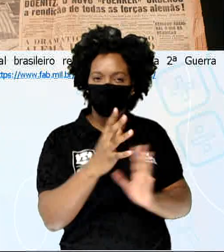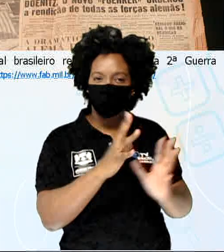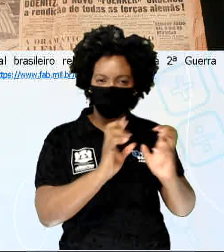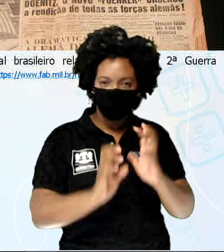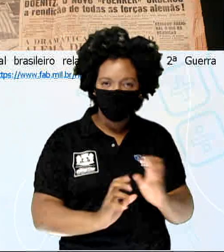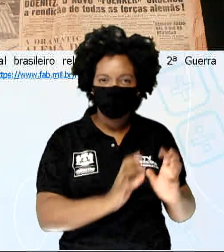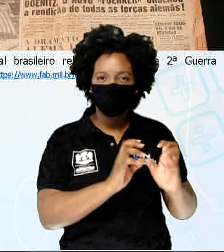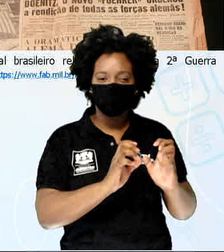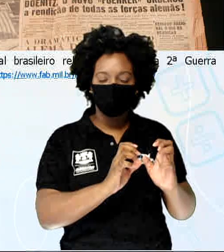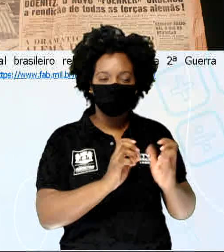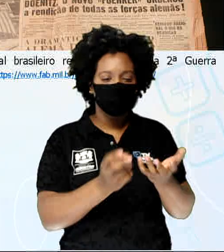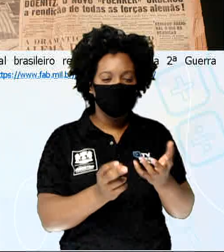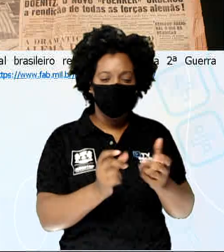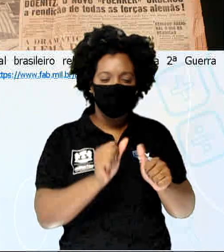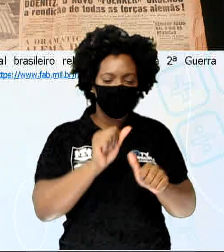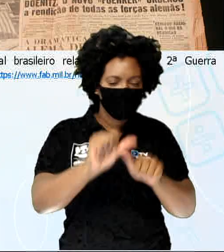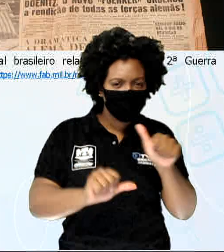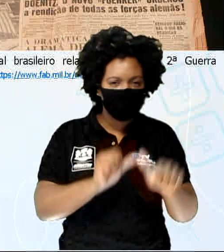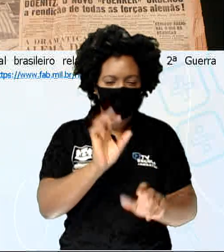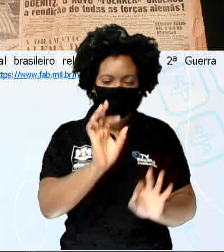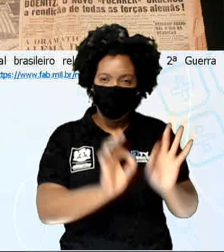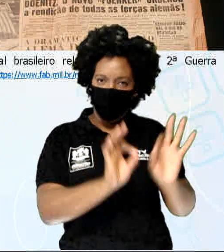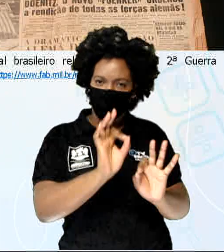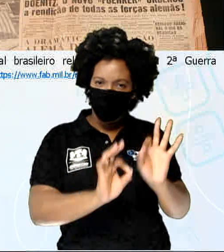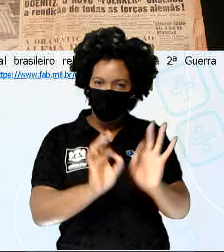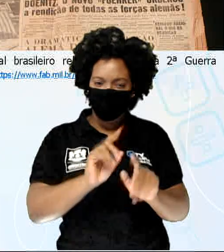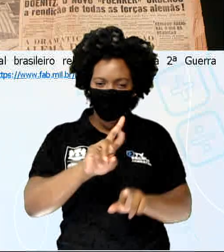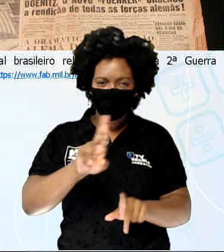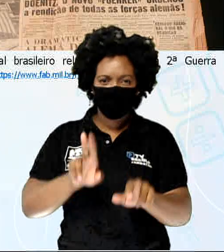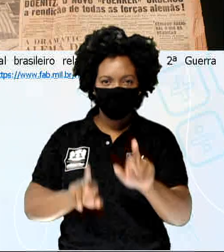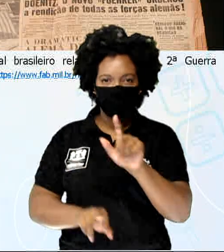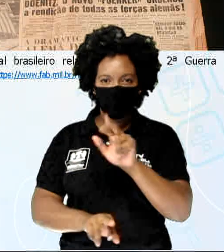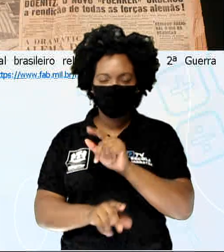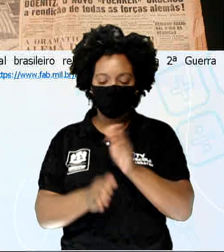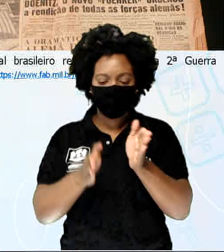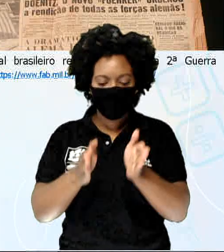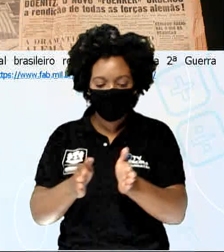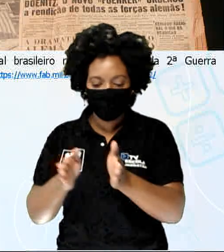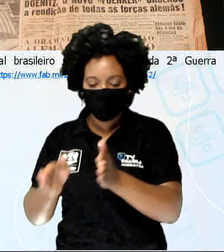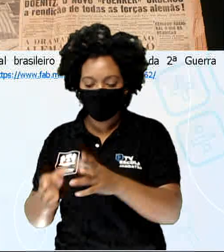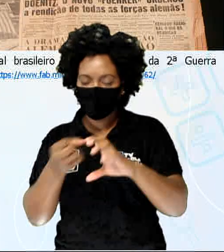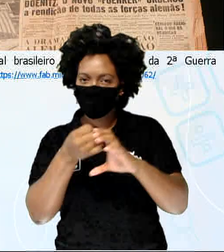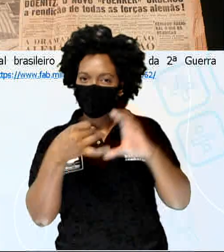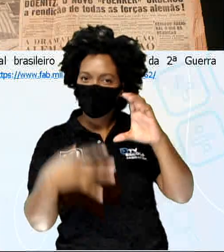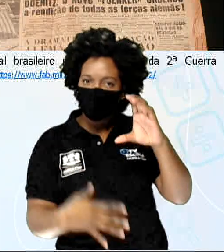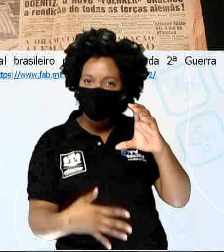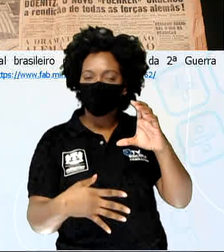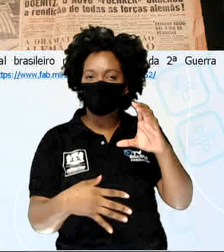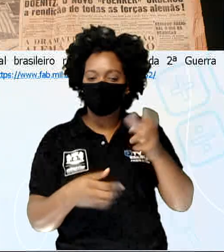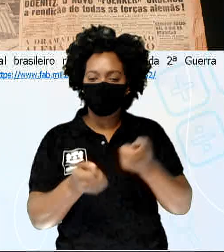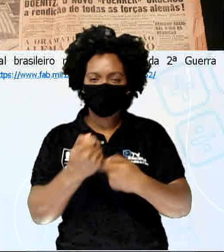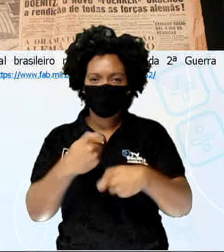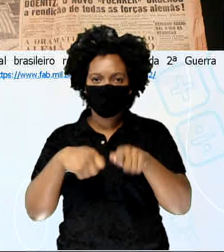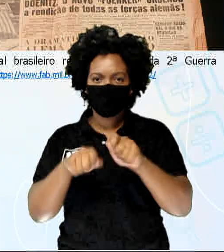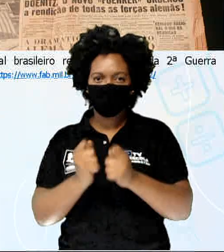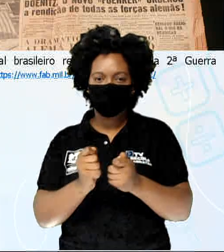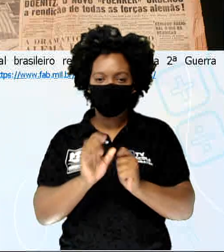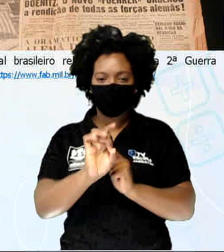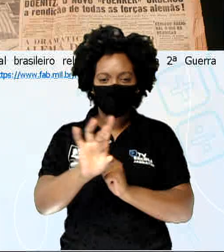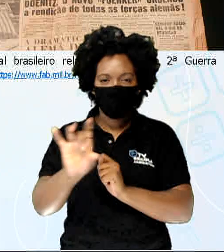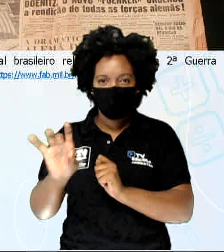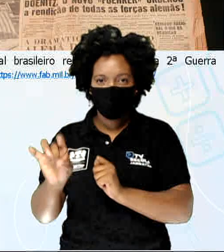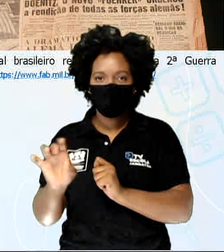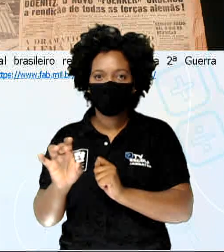um redesenho da geopolítica internacional que classificava as características econômicas de acordo com os sistemas